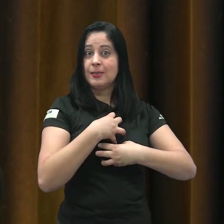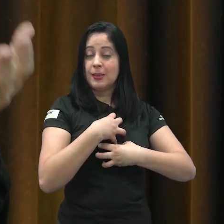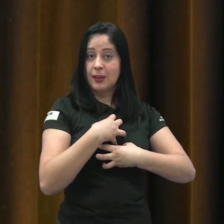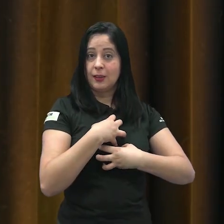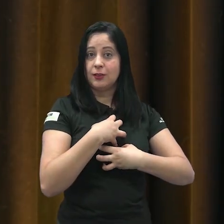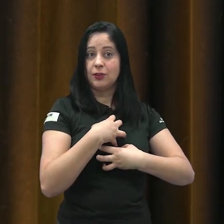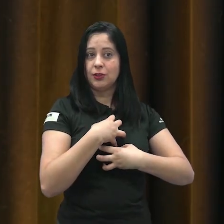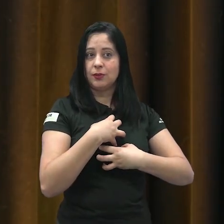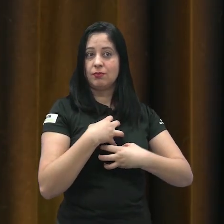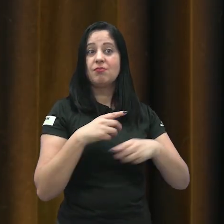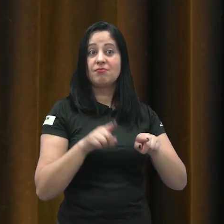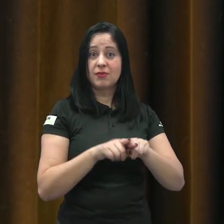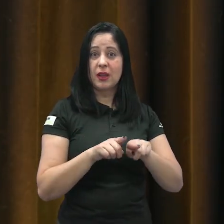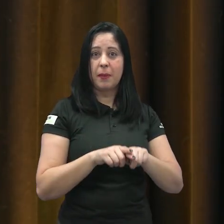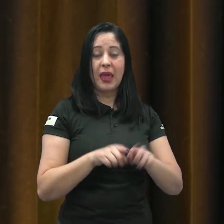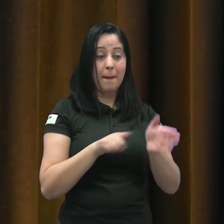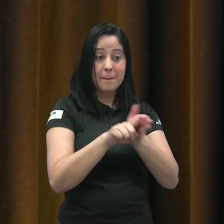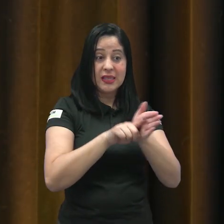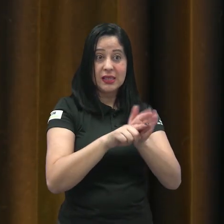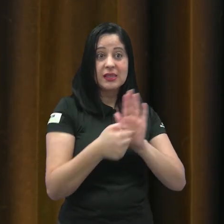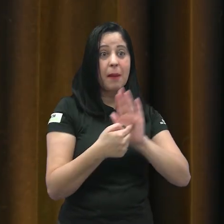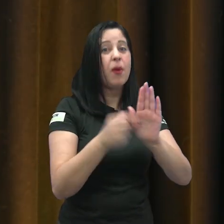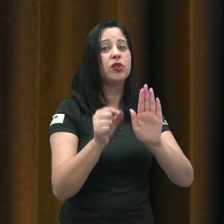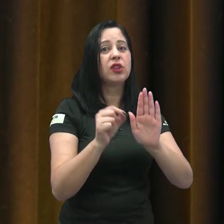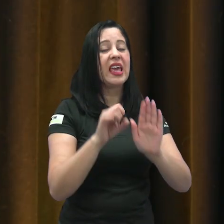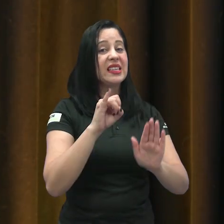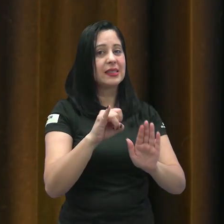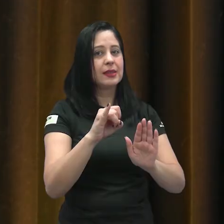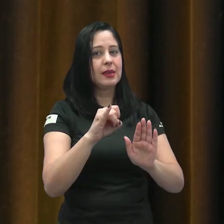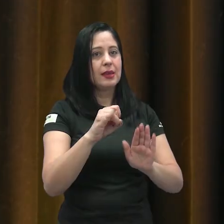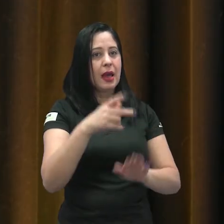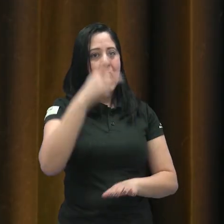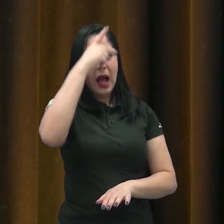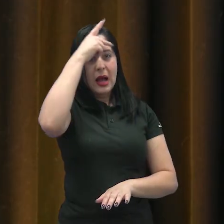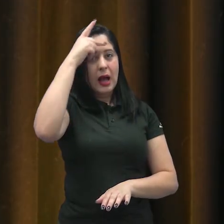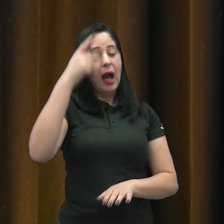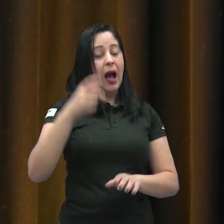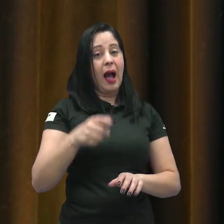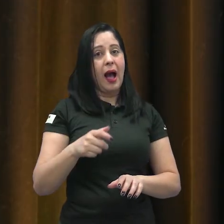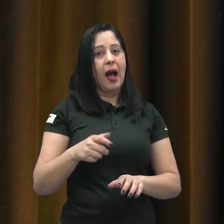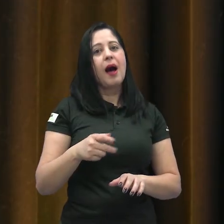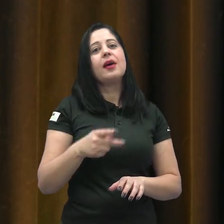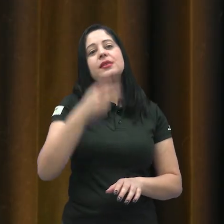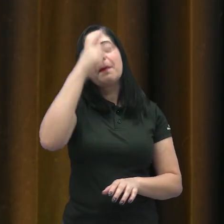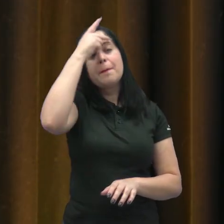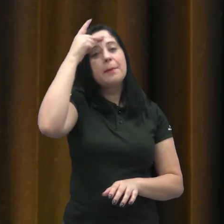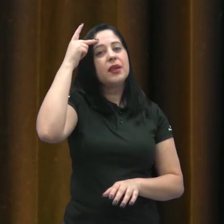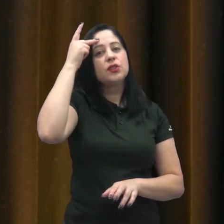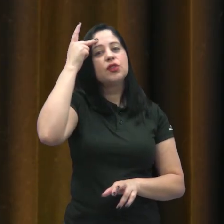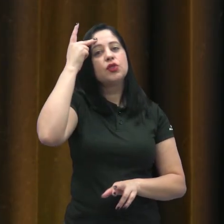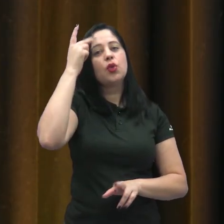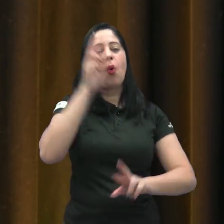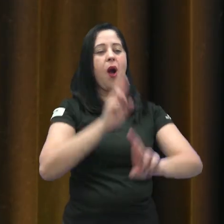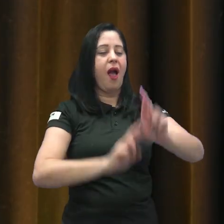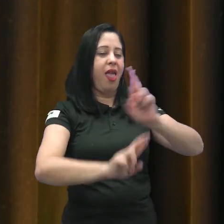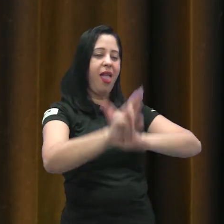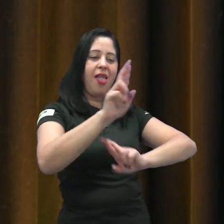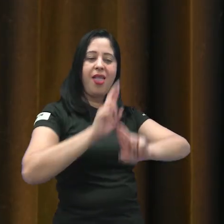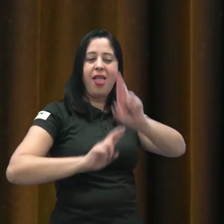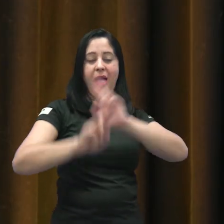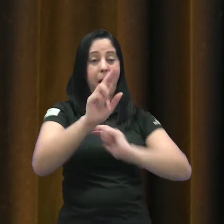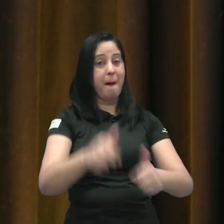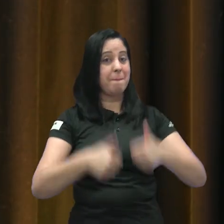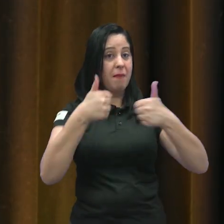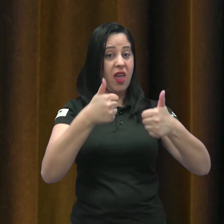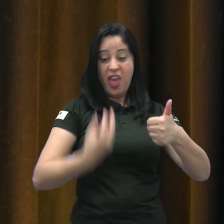na longevidade. Tem muitos estudos falando que as pessoas que vivem mais tempo e melhor são pessoas que têm bons